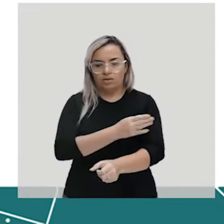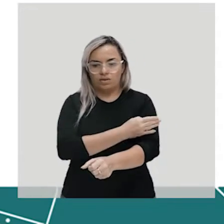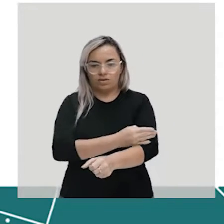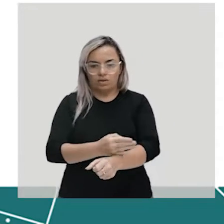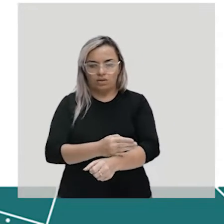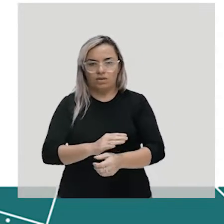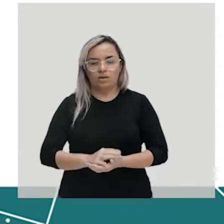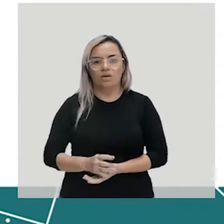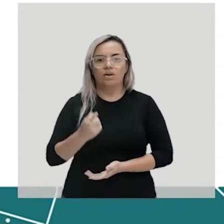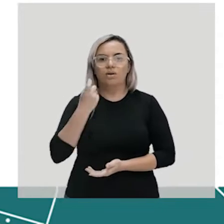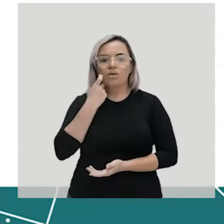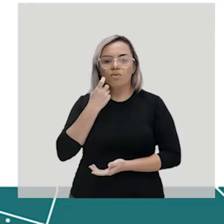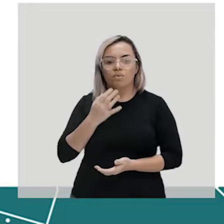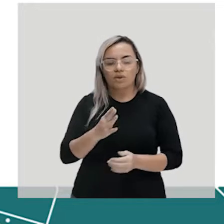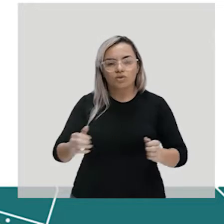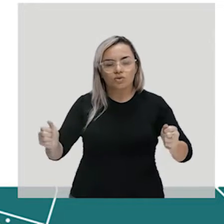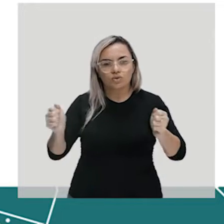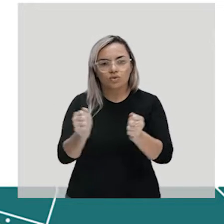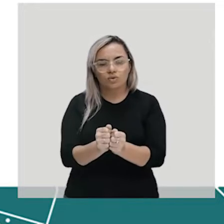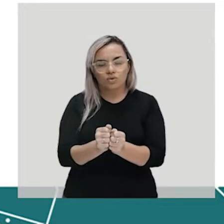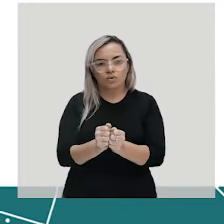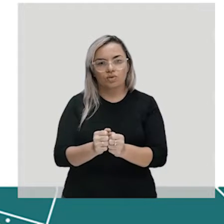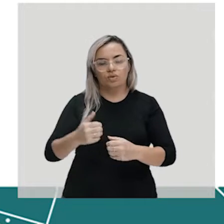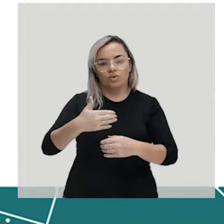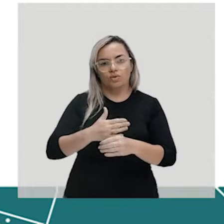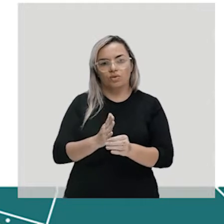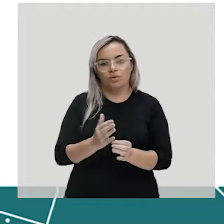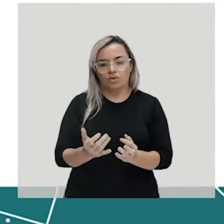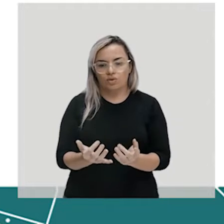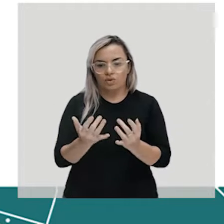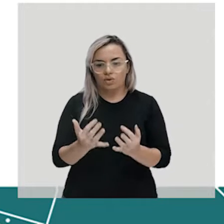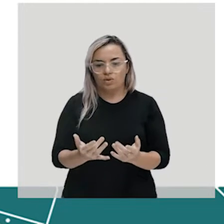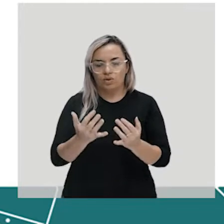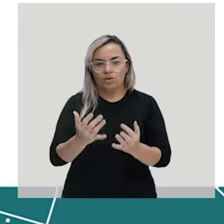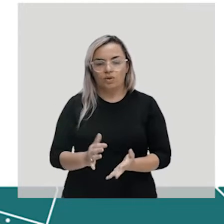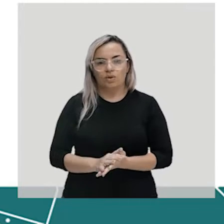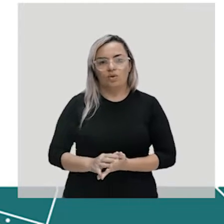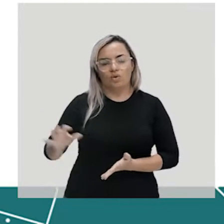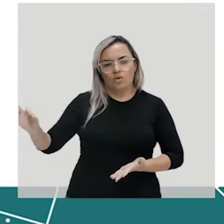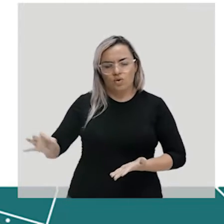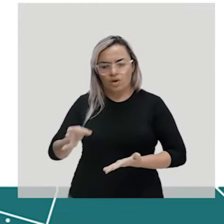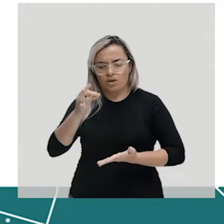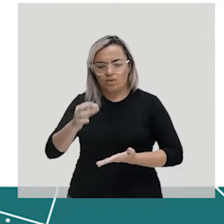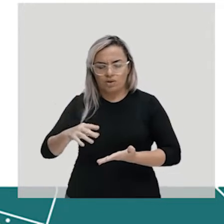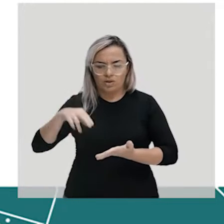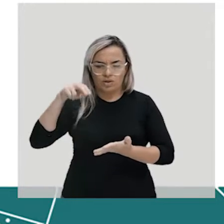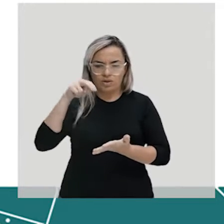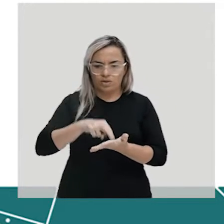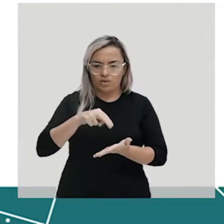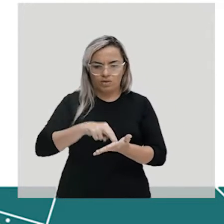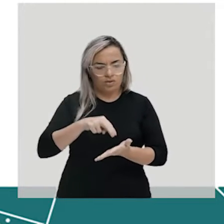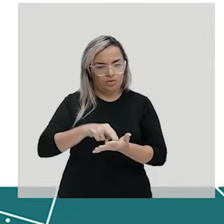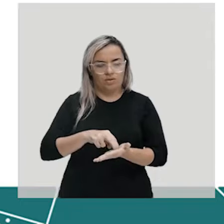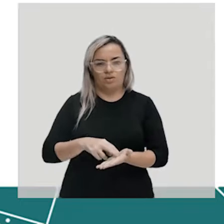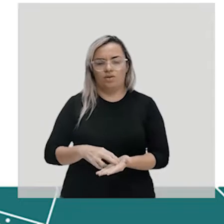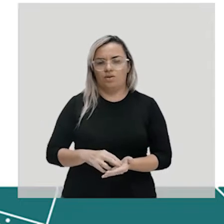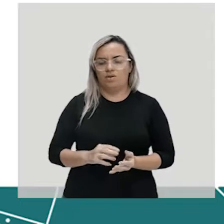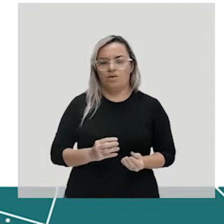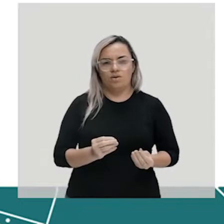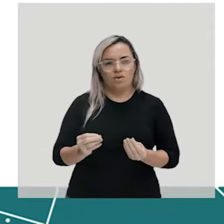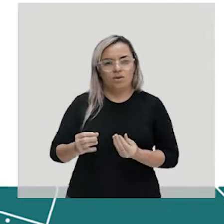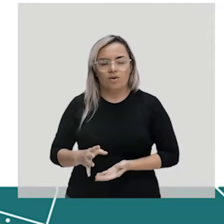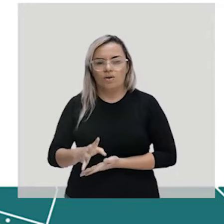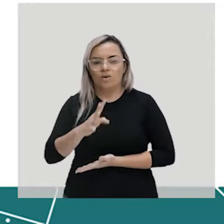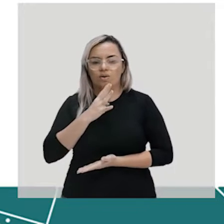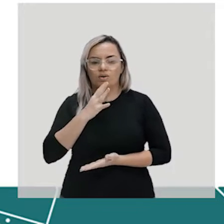com batata é o mais conhecido tem o café da manhã britânico que é muito conhecido